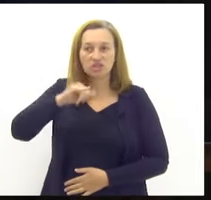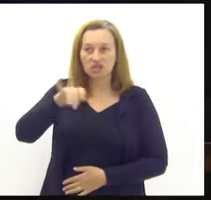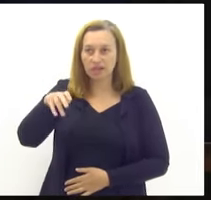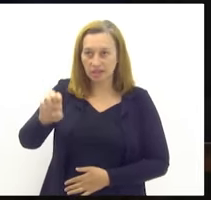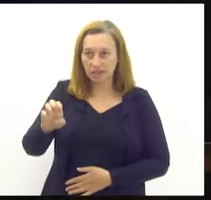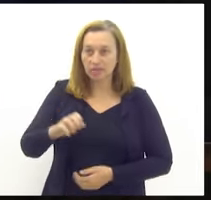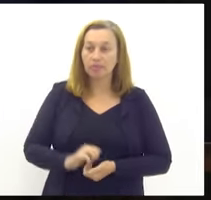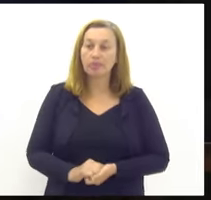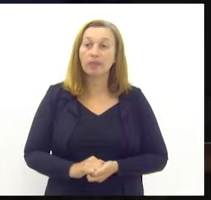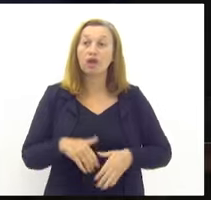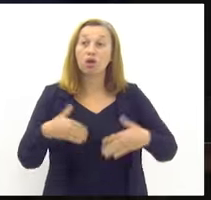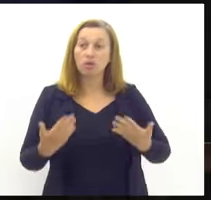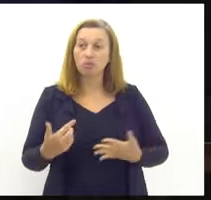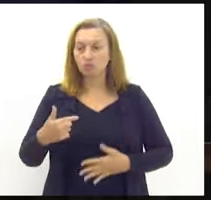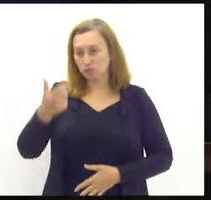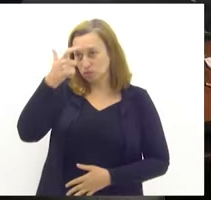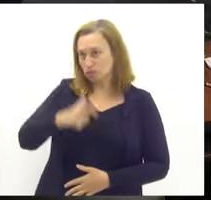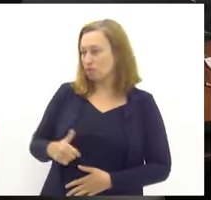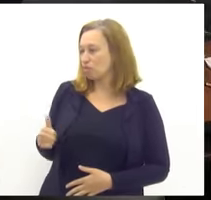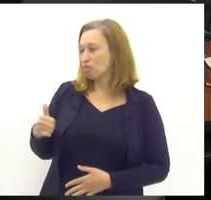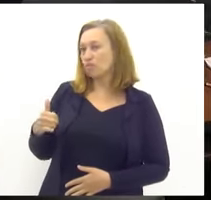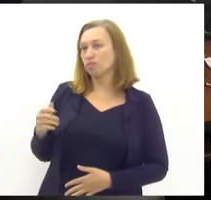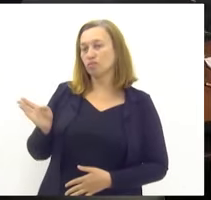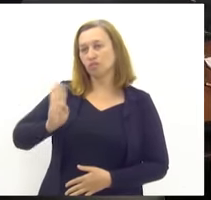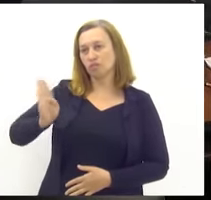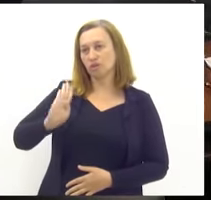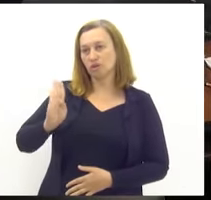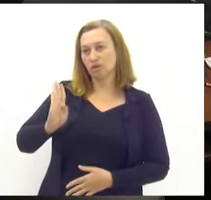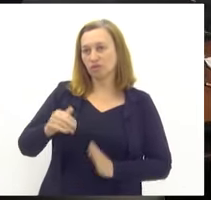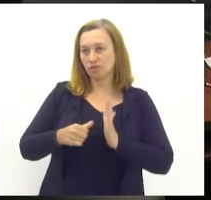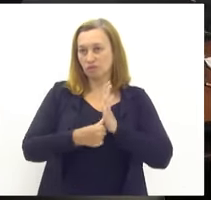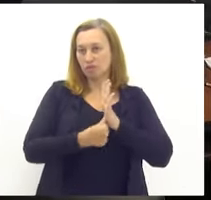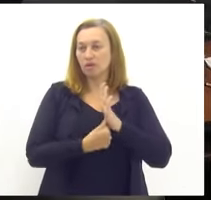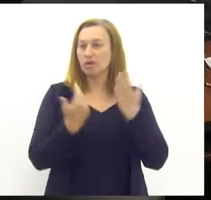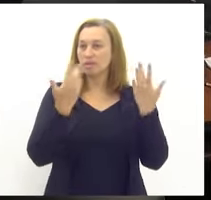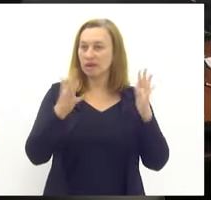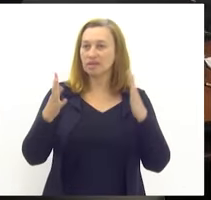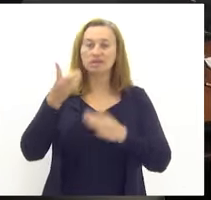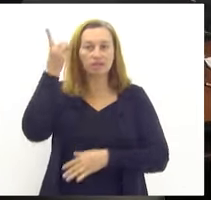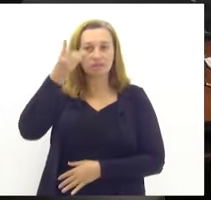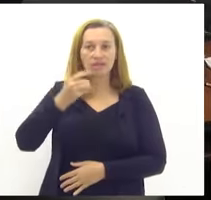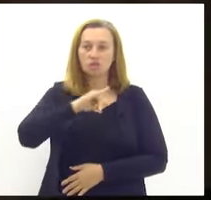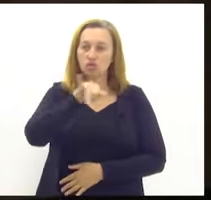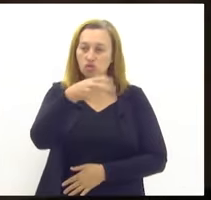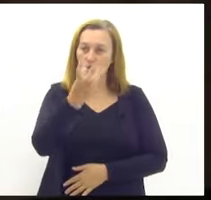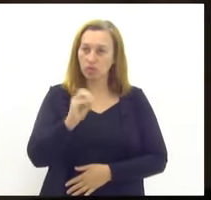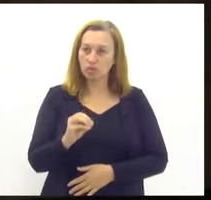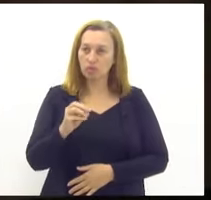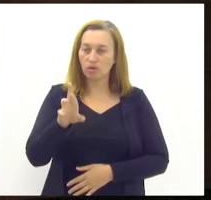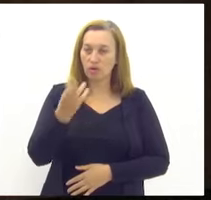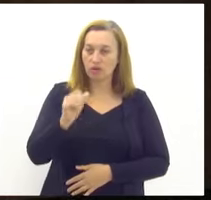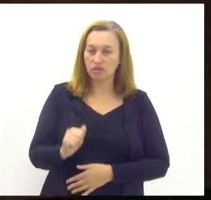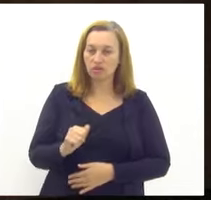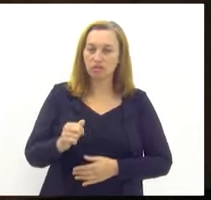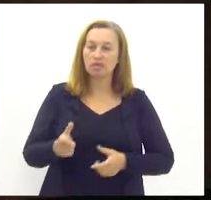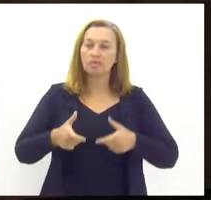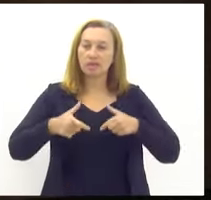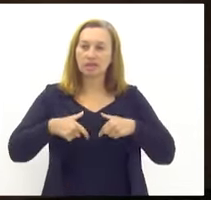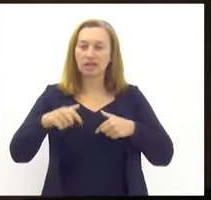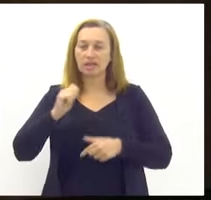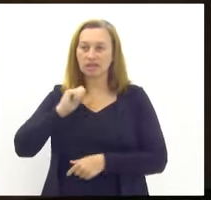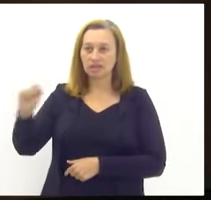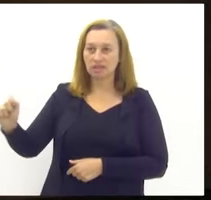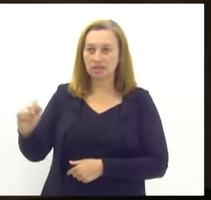senente raiz quero parabenizar o deputado Júlio Rocha que concede Men Tira Dentes ao